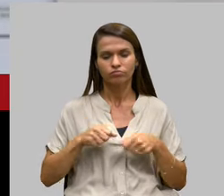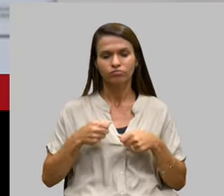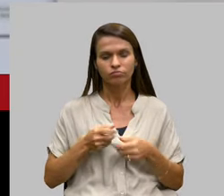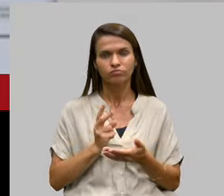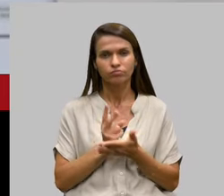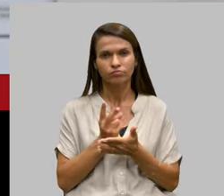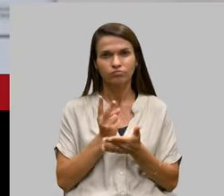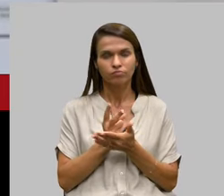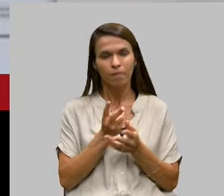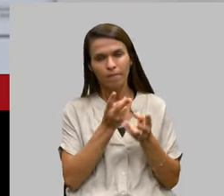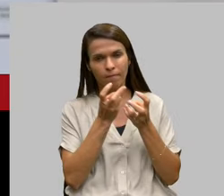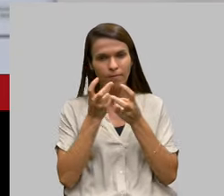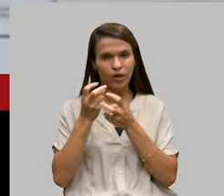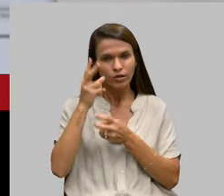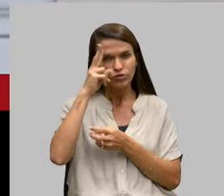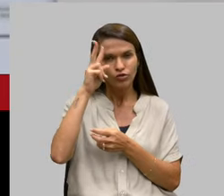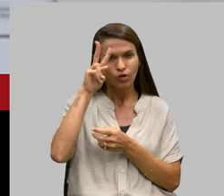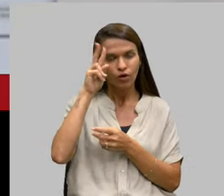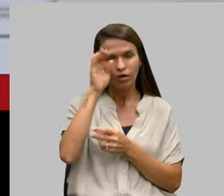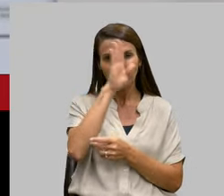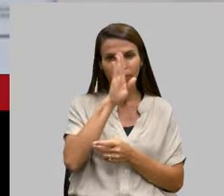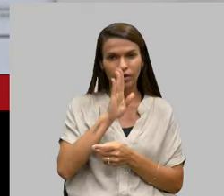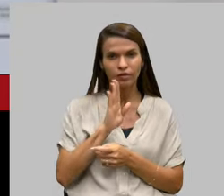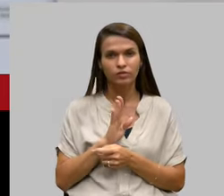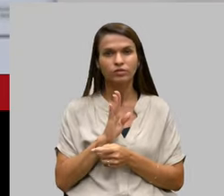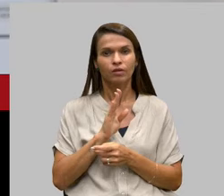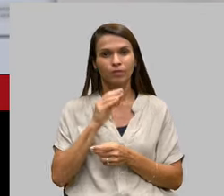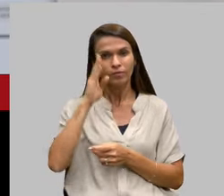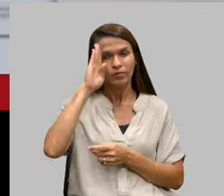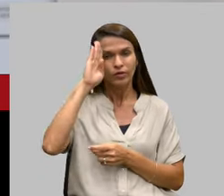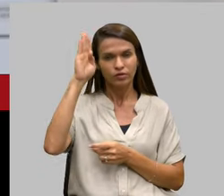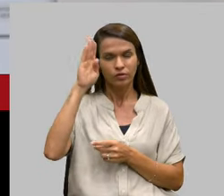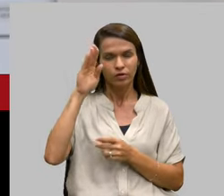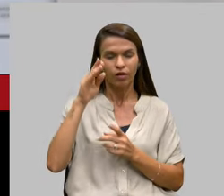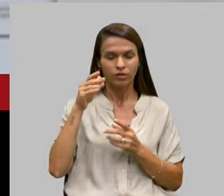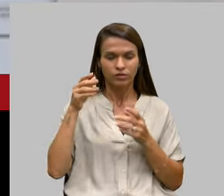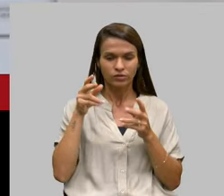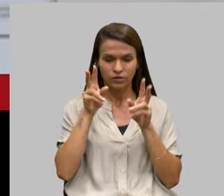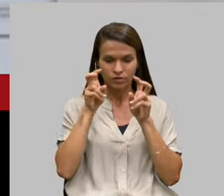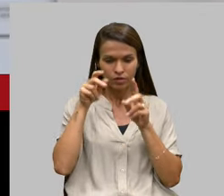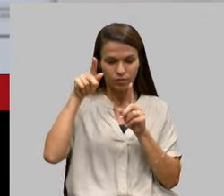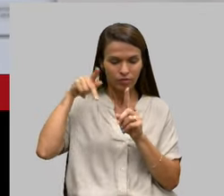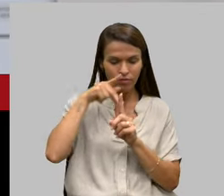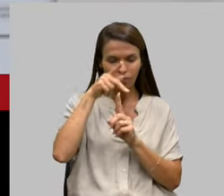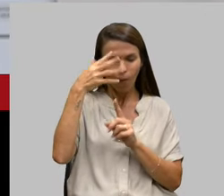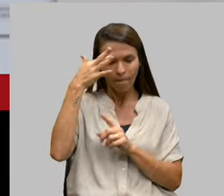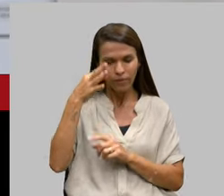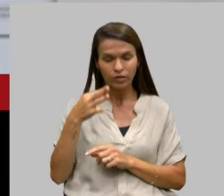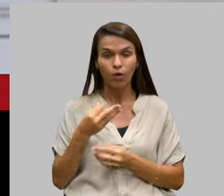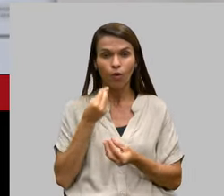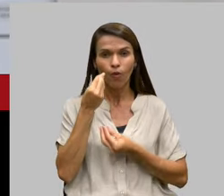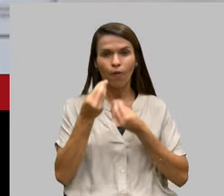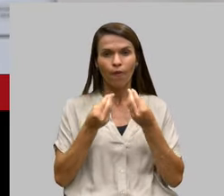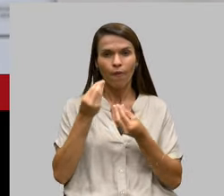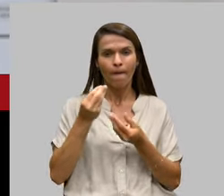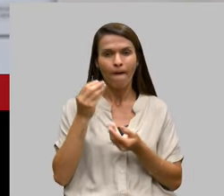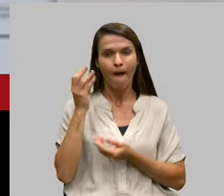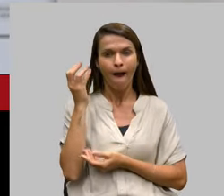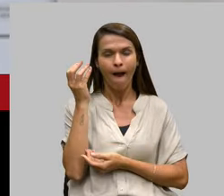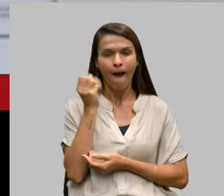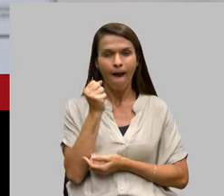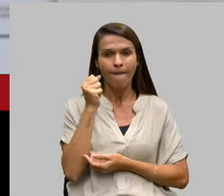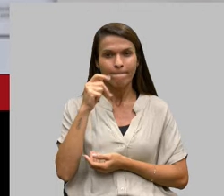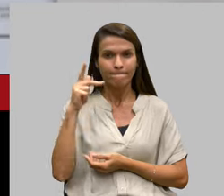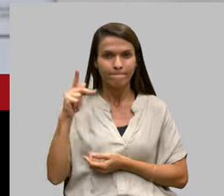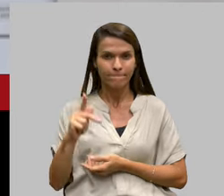aferir a história do Brasil especialmente nessa parte de previdência para compreender como que funcionava a aposentadoria especial naquele momento ela